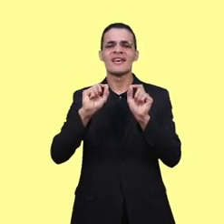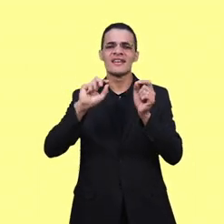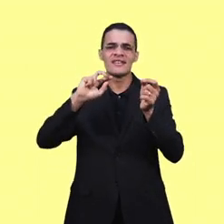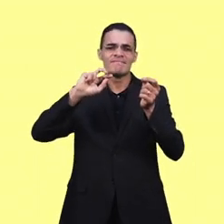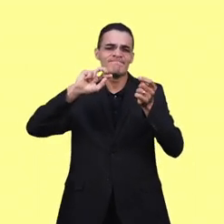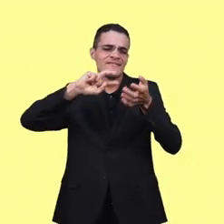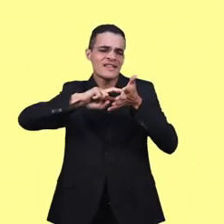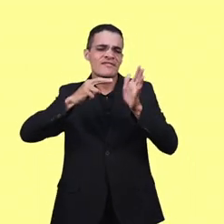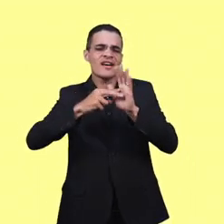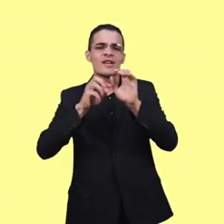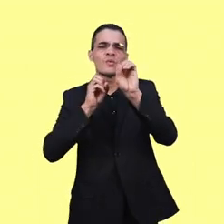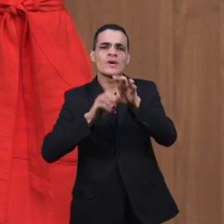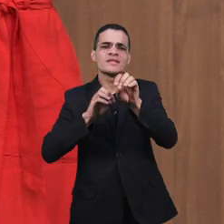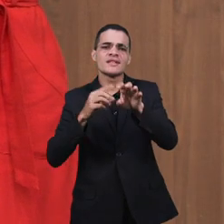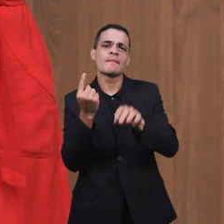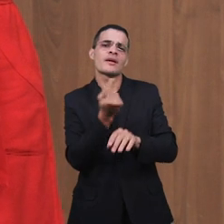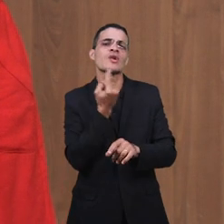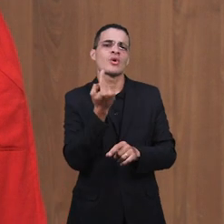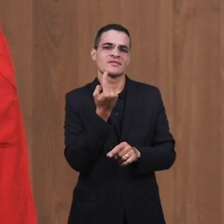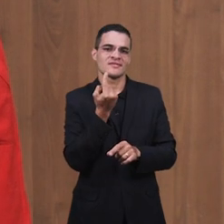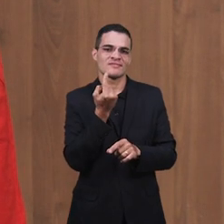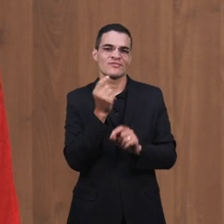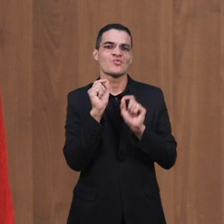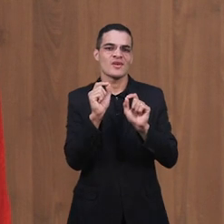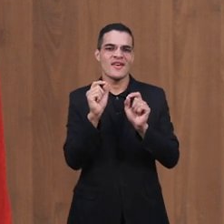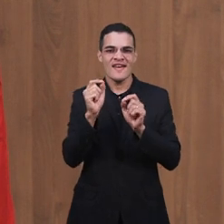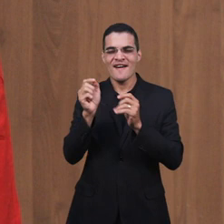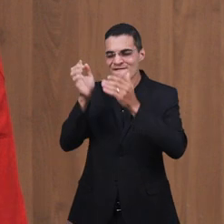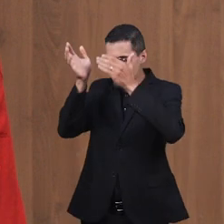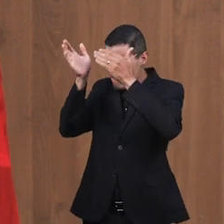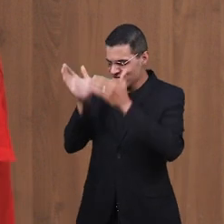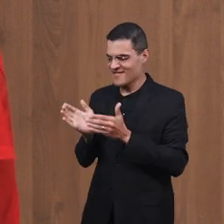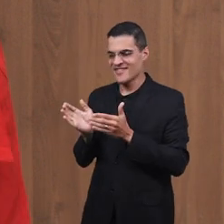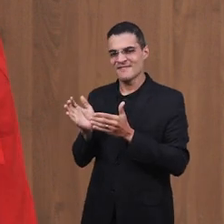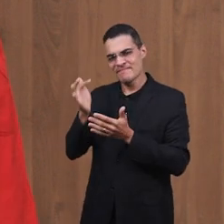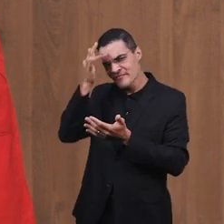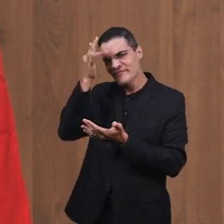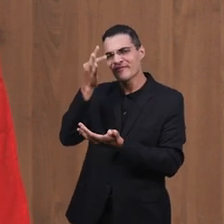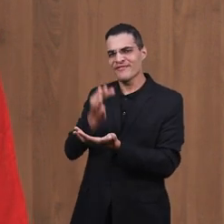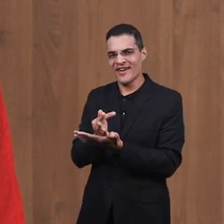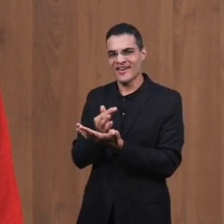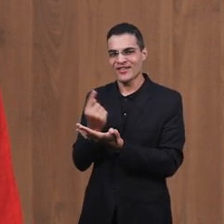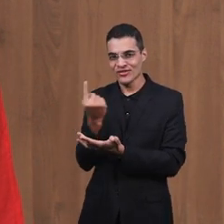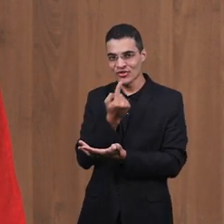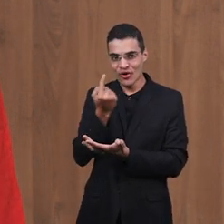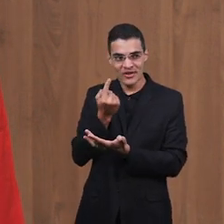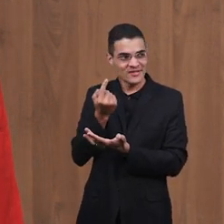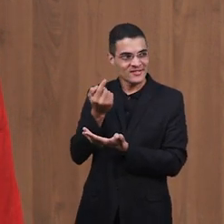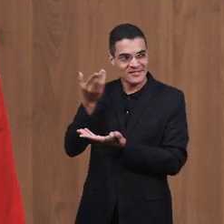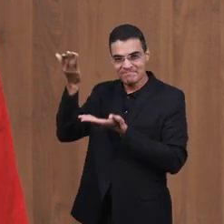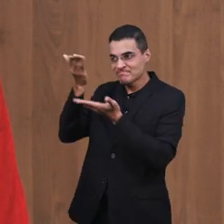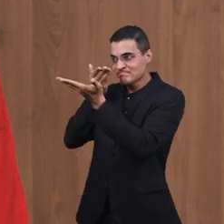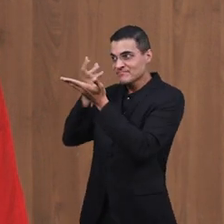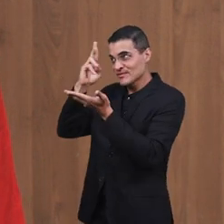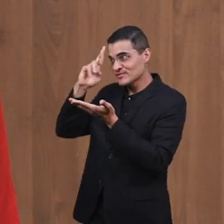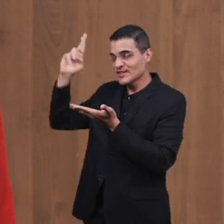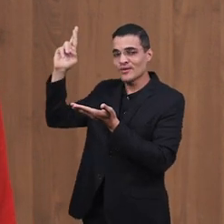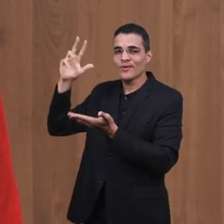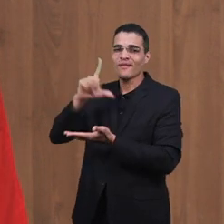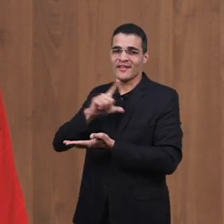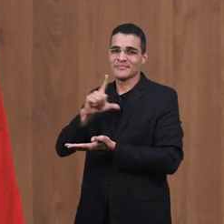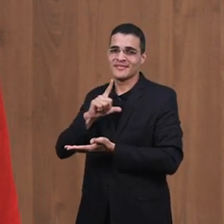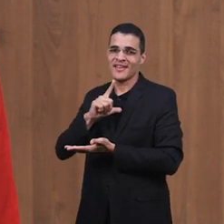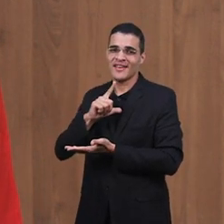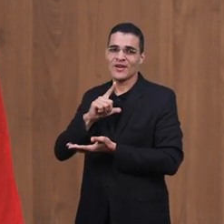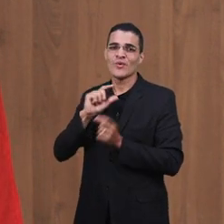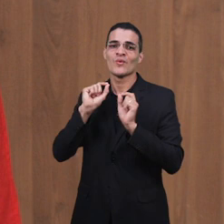a história de José que, através da fé e da fidelidade a Deus, nós